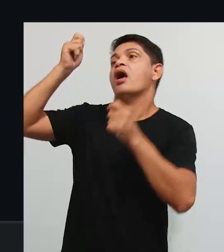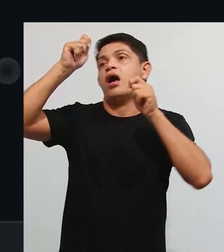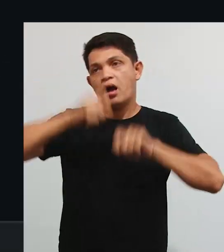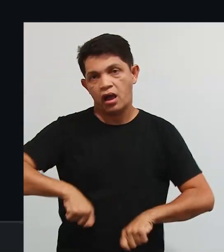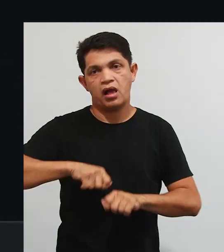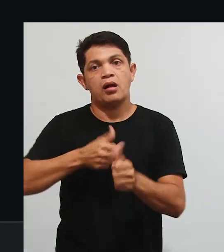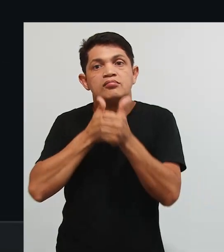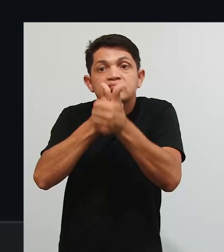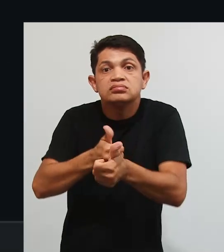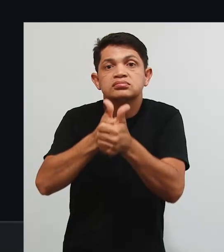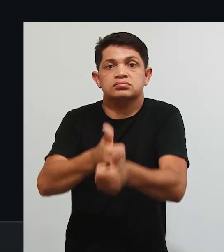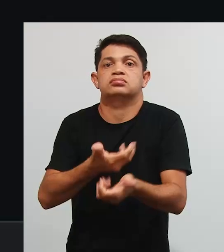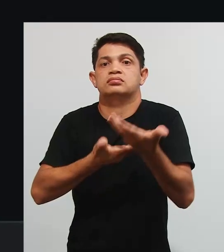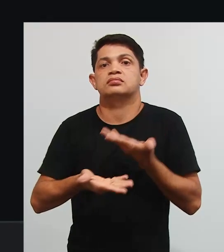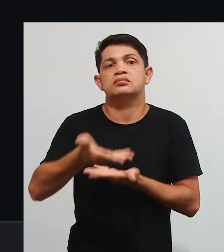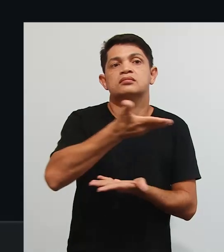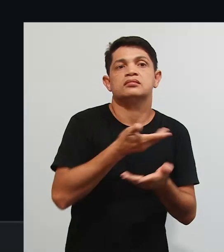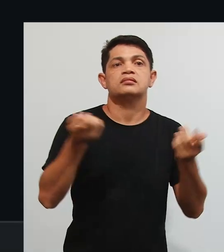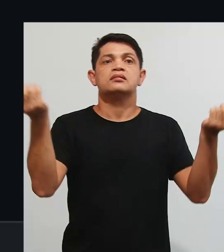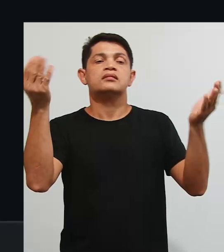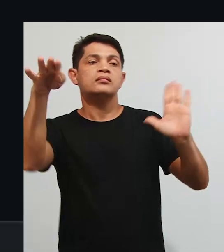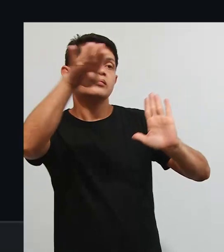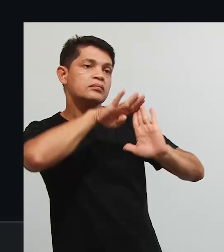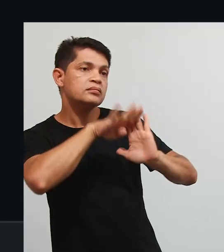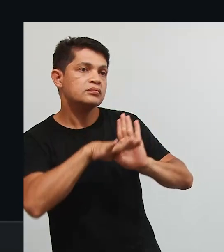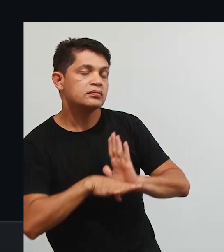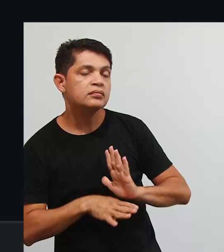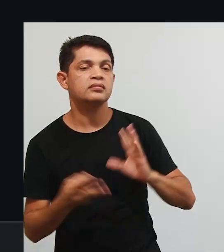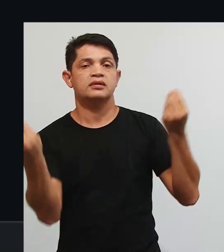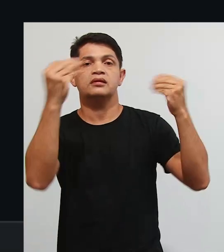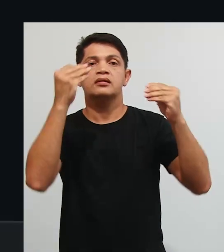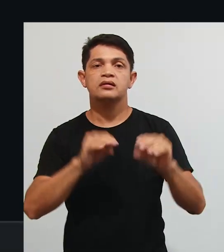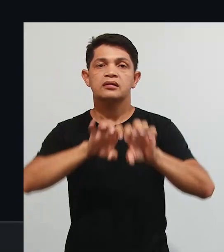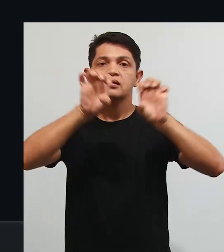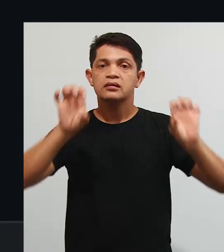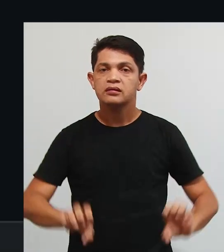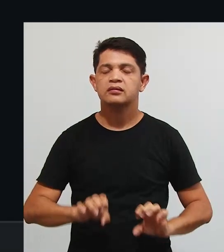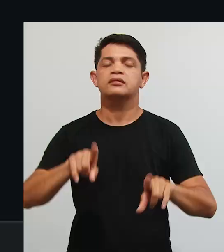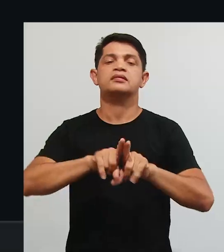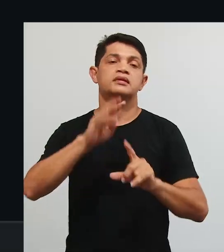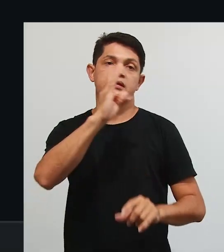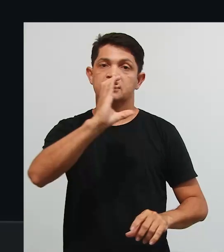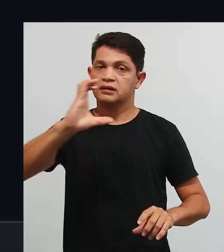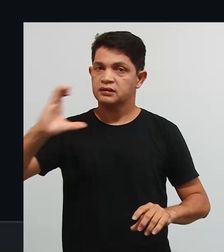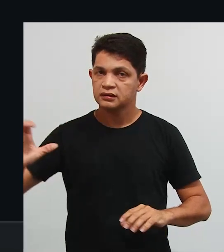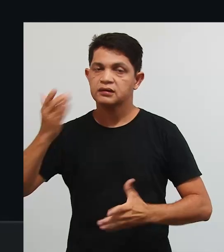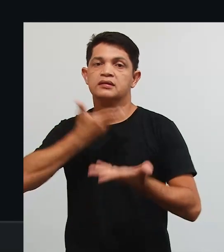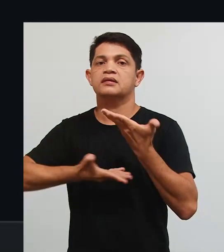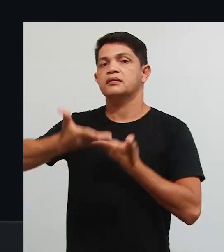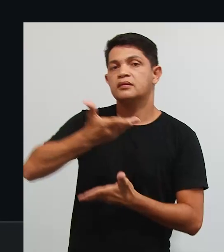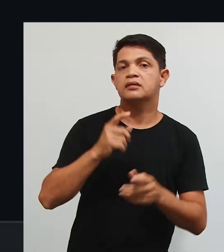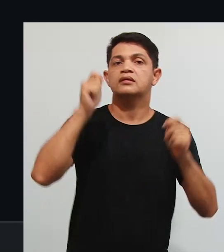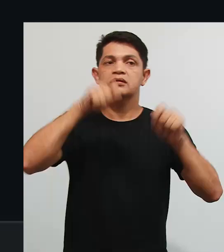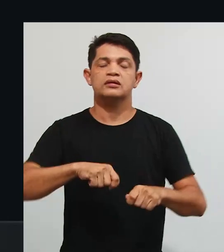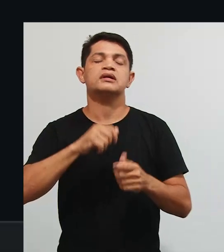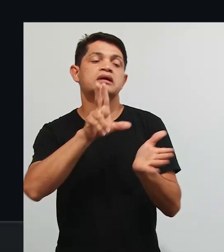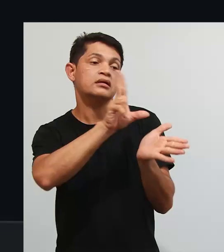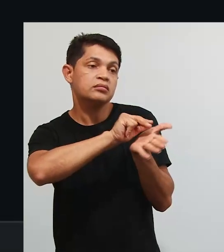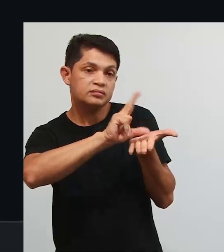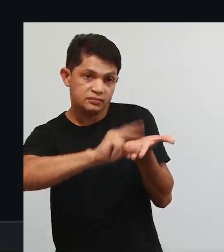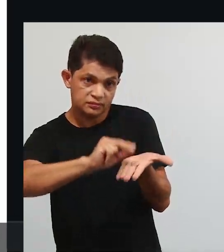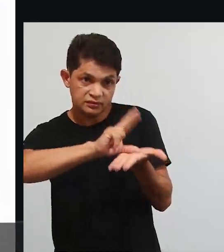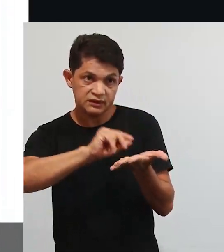para entrega final e agora, né, a estrutura do TCC, que é a estrutura de um